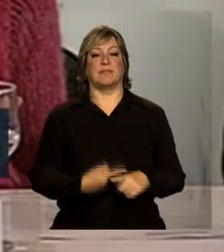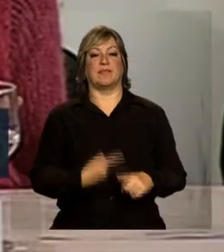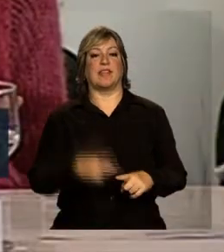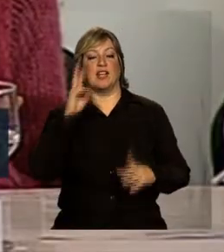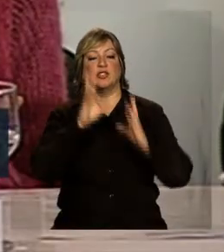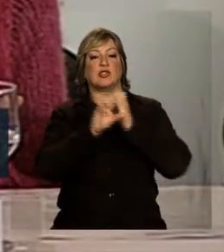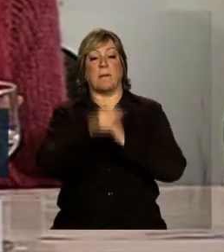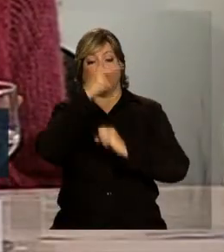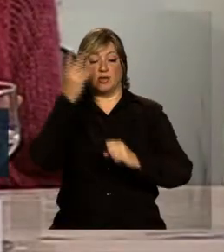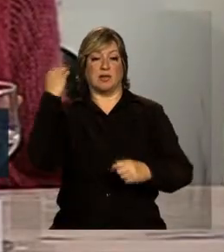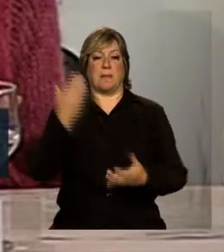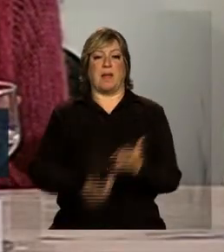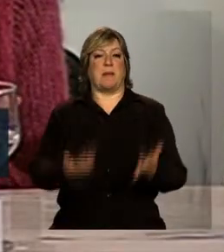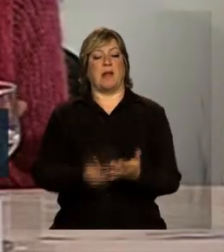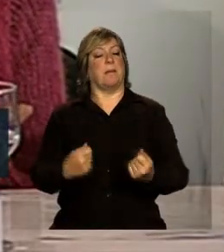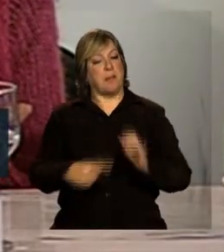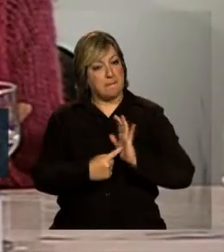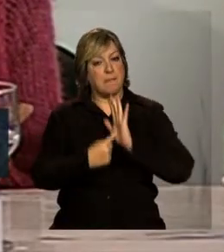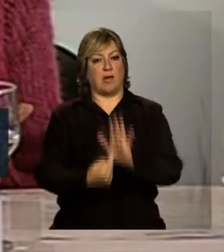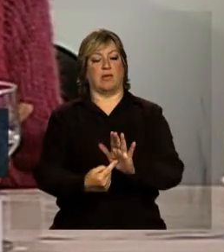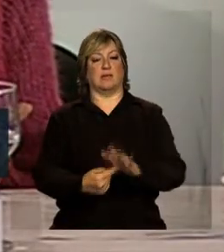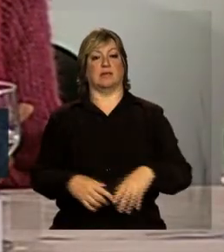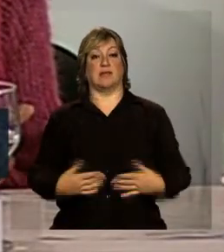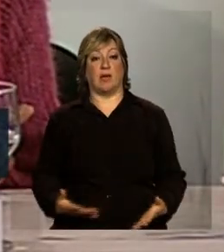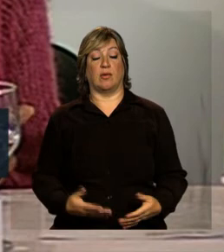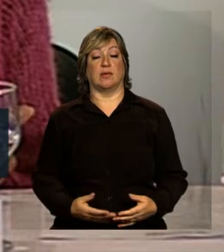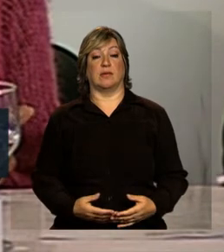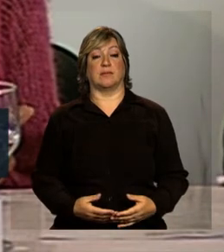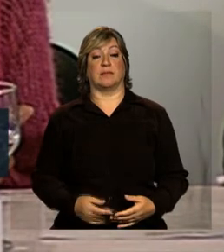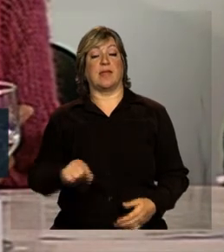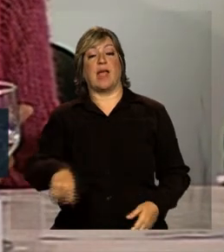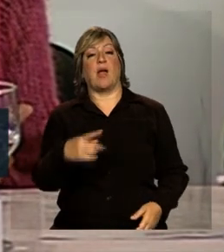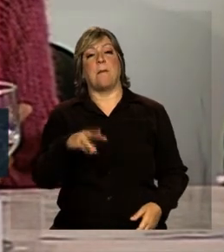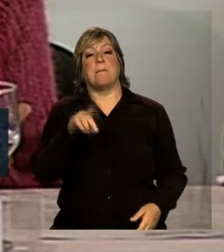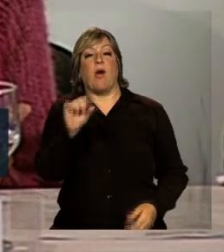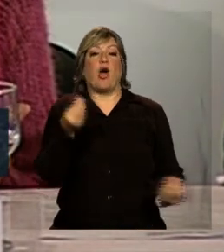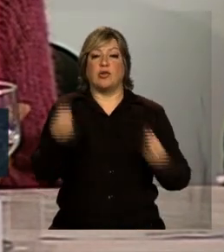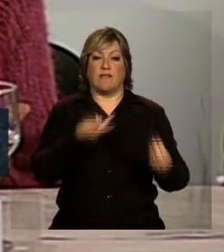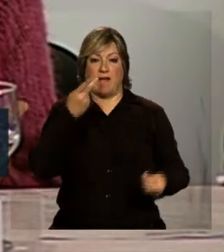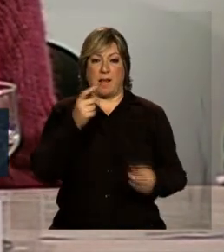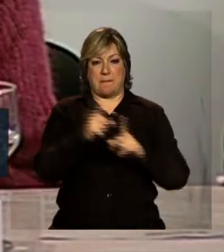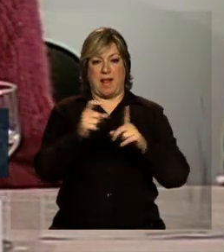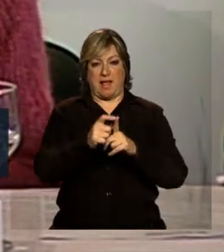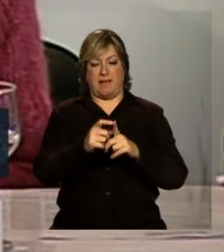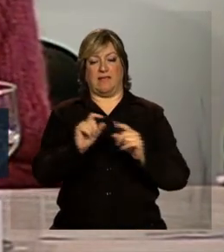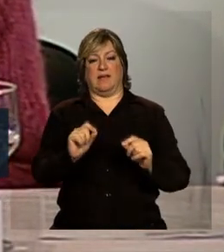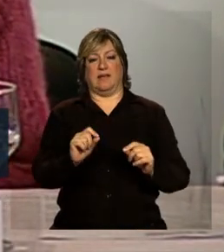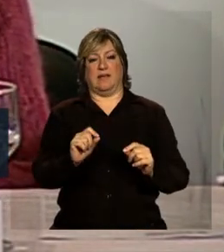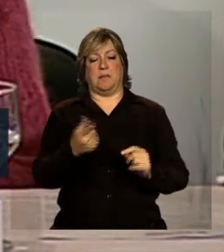história dos vencidos. E vencidos é uma forma de falar, porque eles